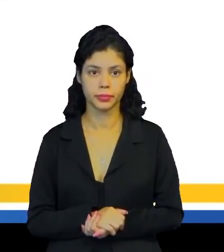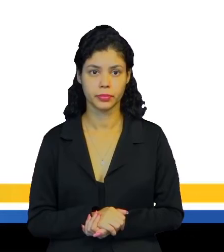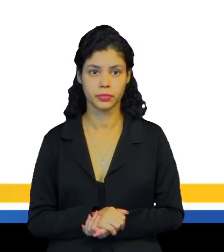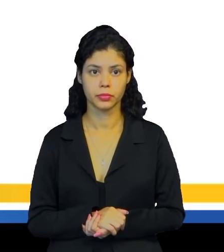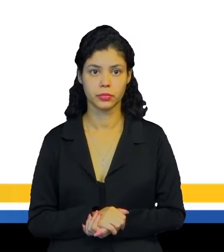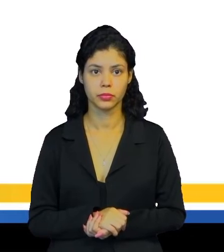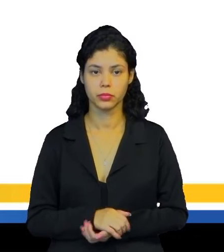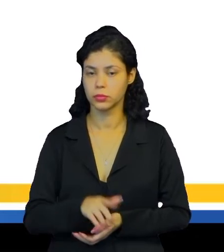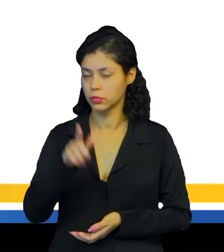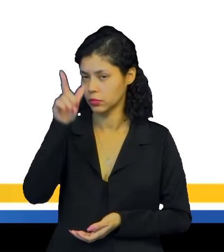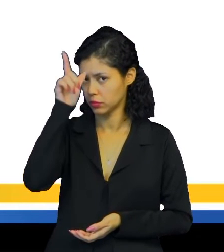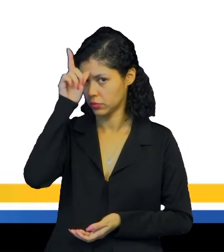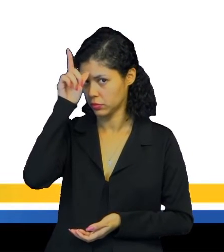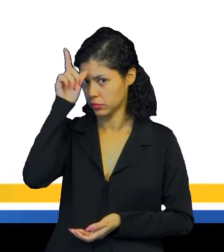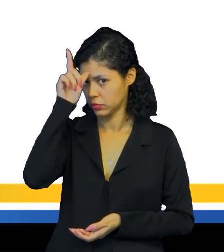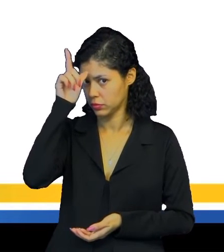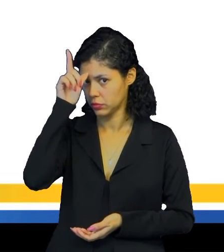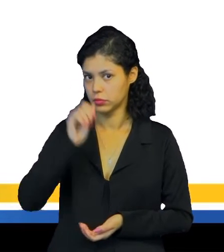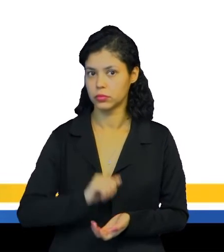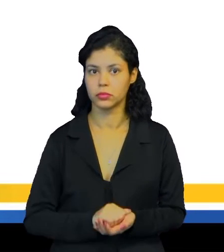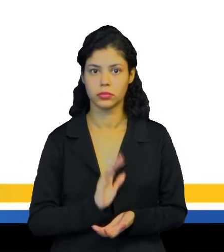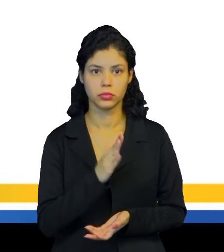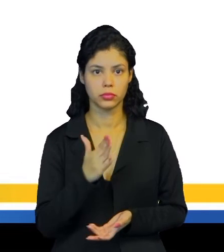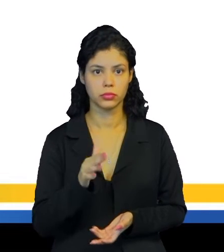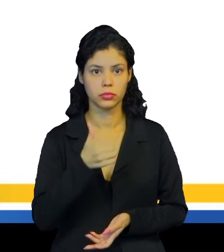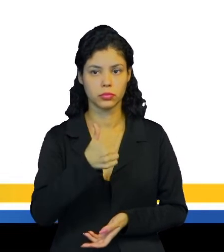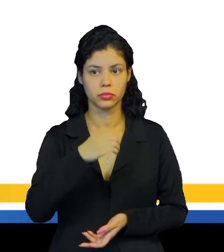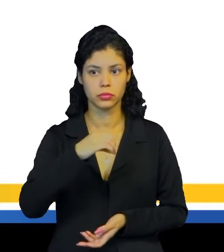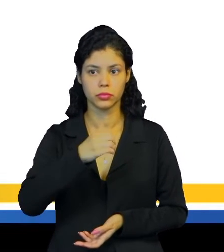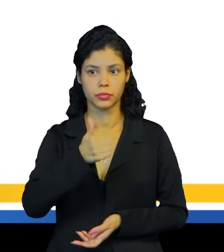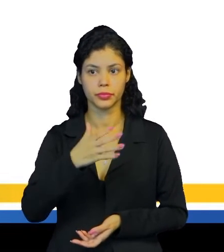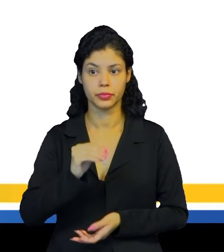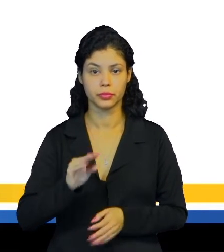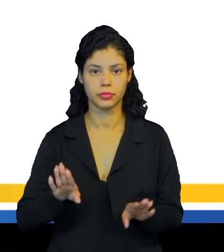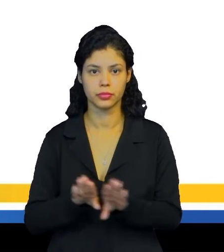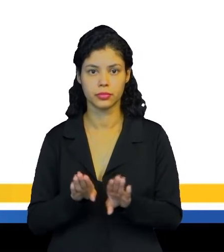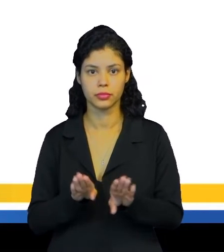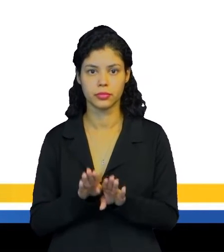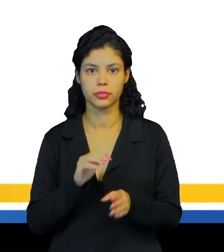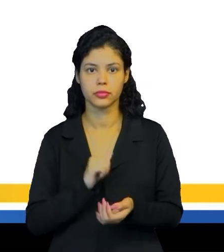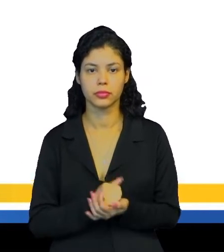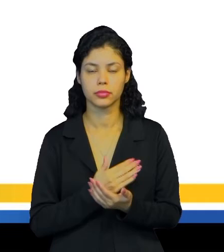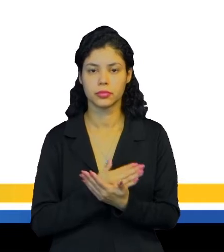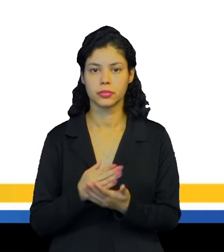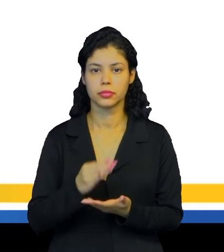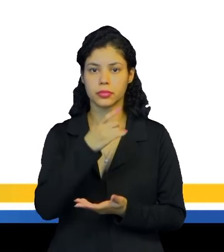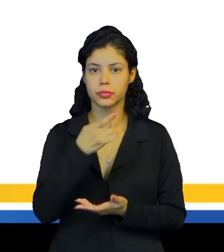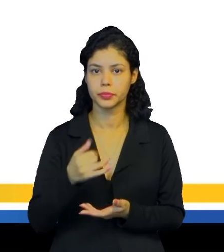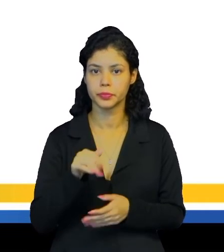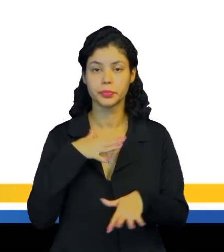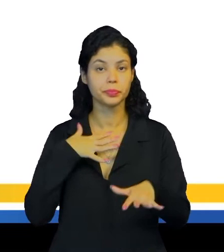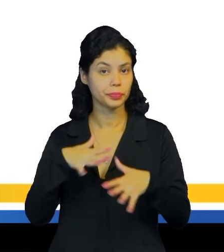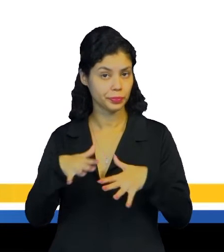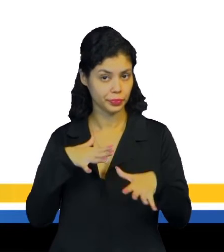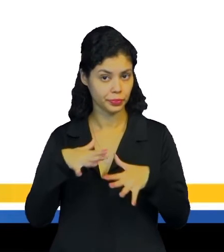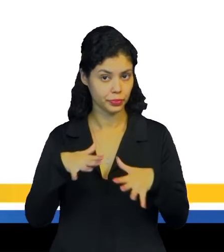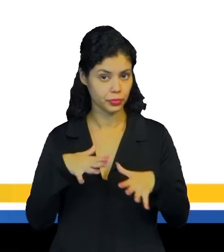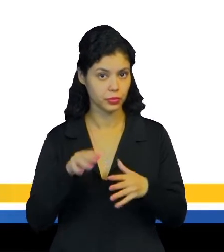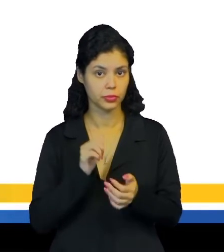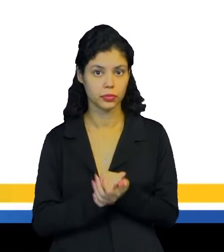Na Alemanha, por volta de 1910, teve início o expressionismo. Então nós tivemos o impressionismo e